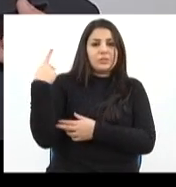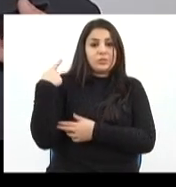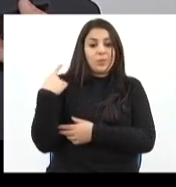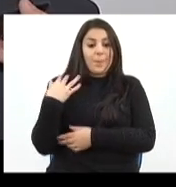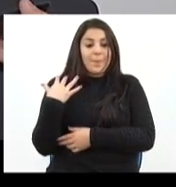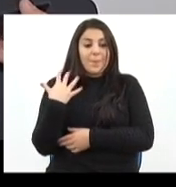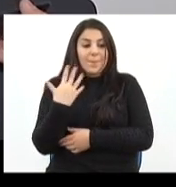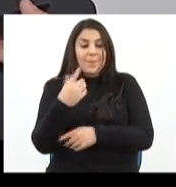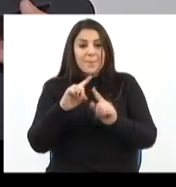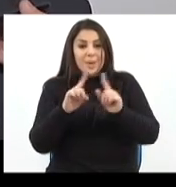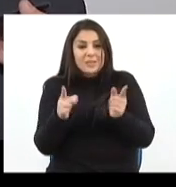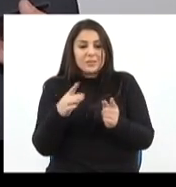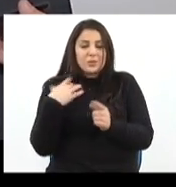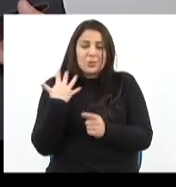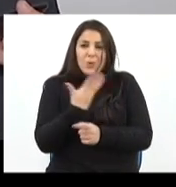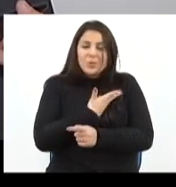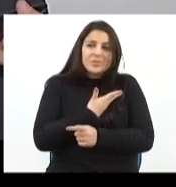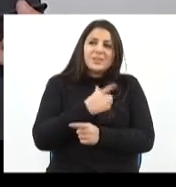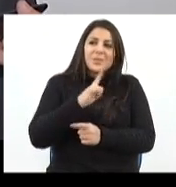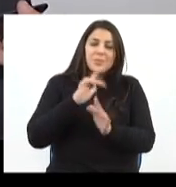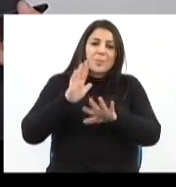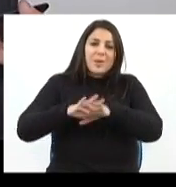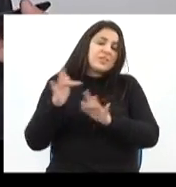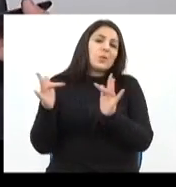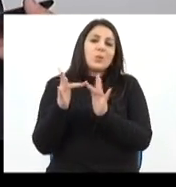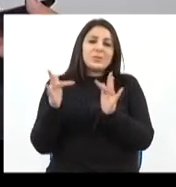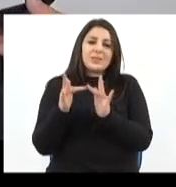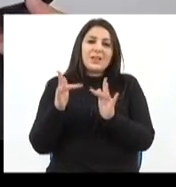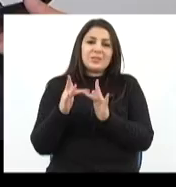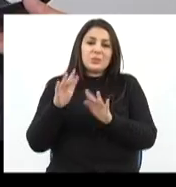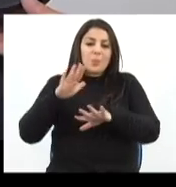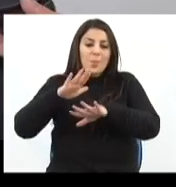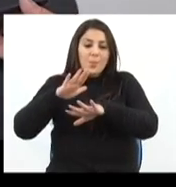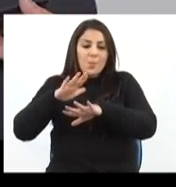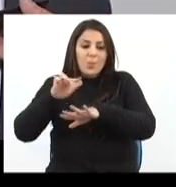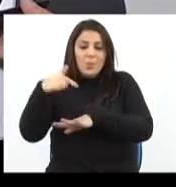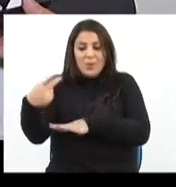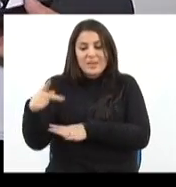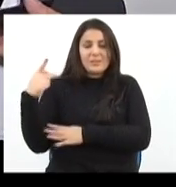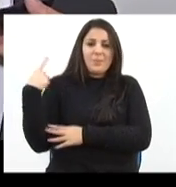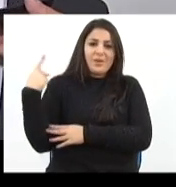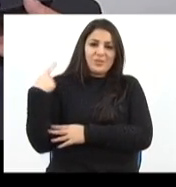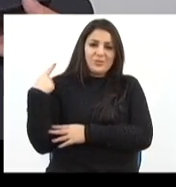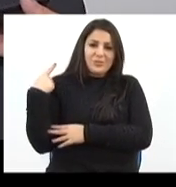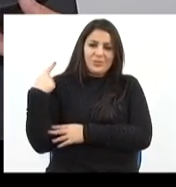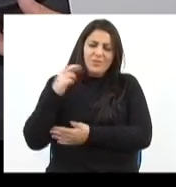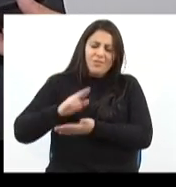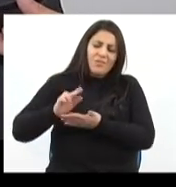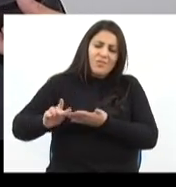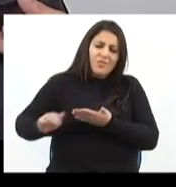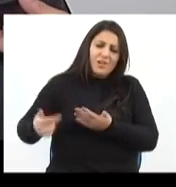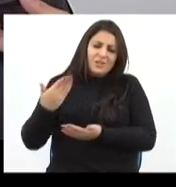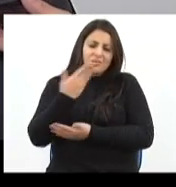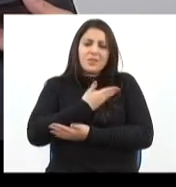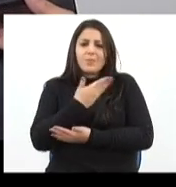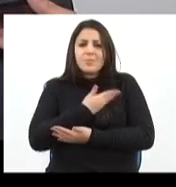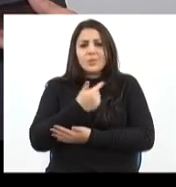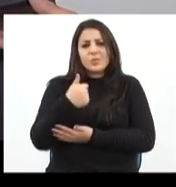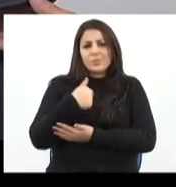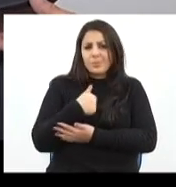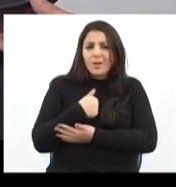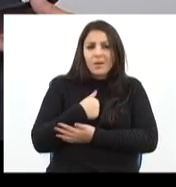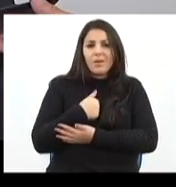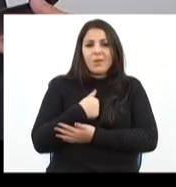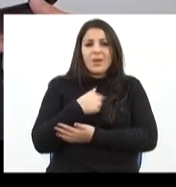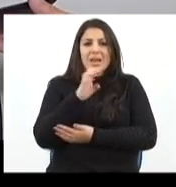com alguns amigos que foram para lá. Dr. Edson Nunes, Daltro Vespe e tantos. O Polenta é meu amigo,